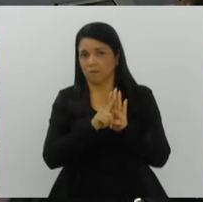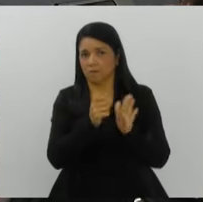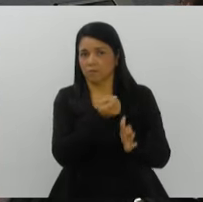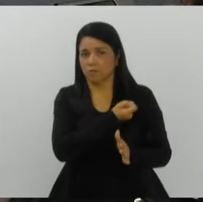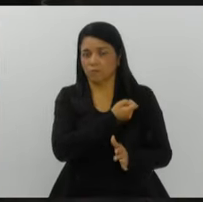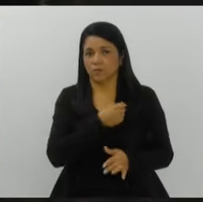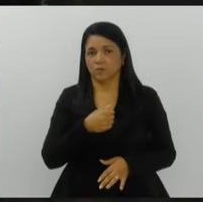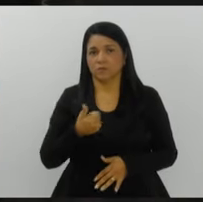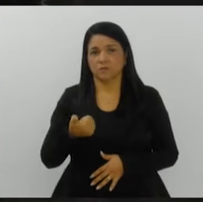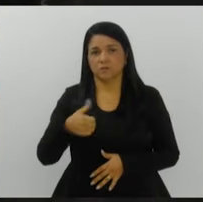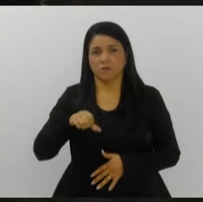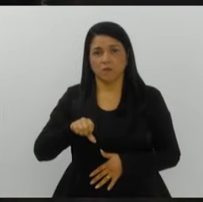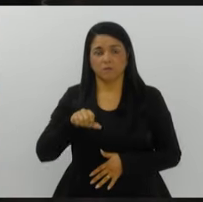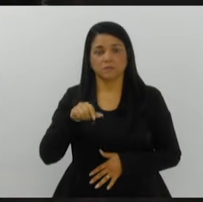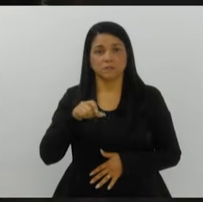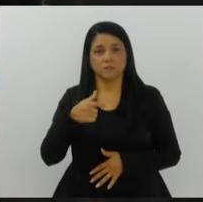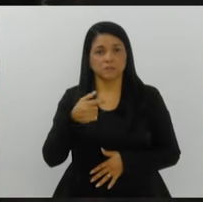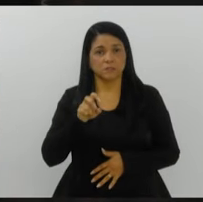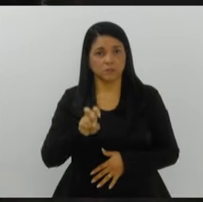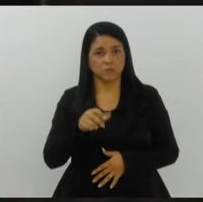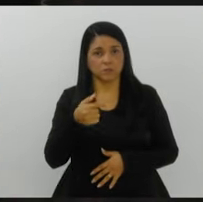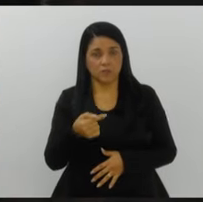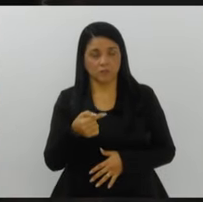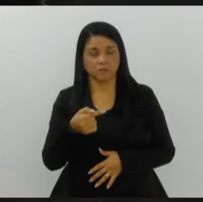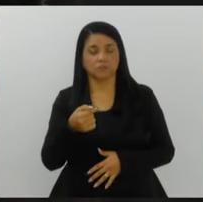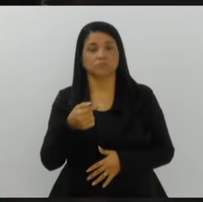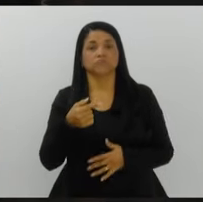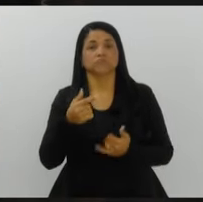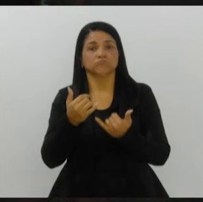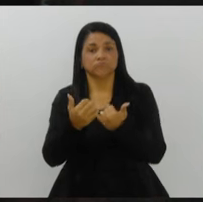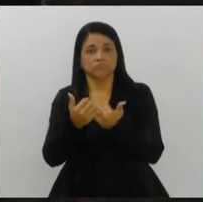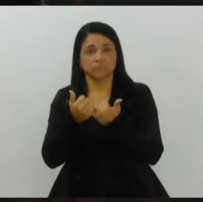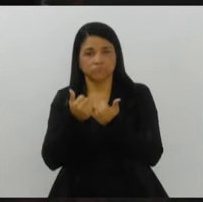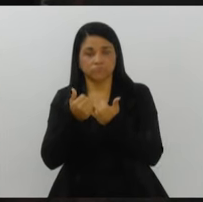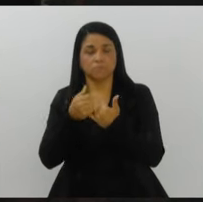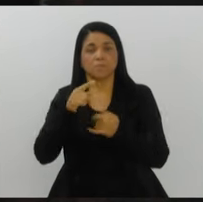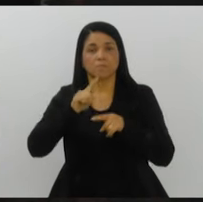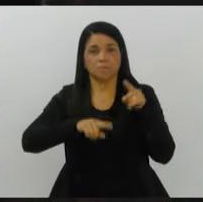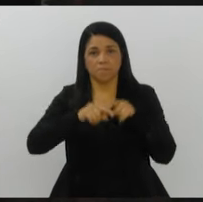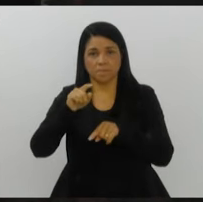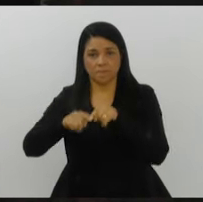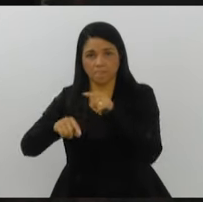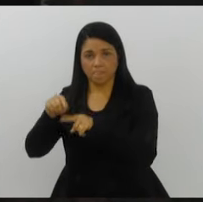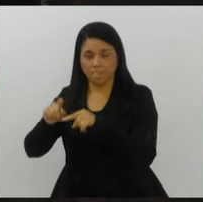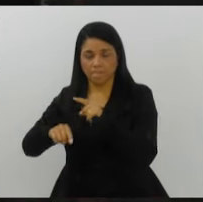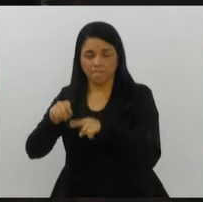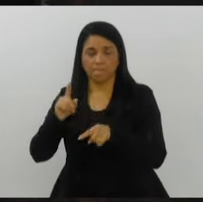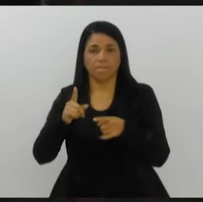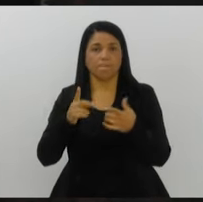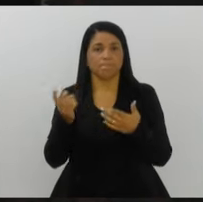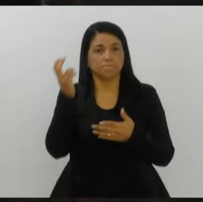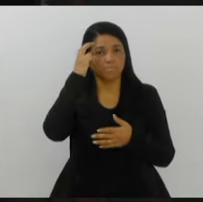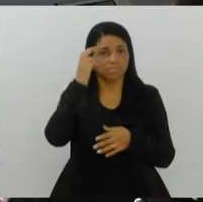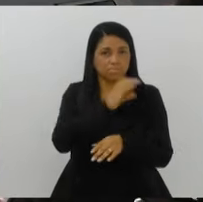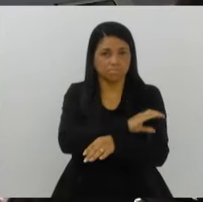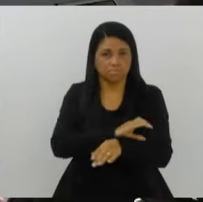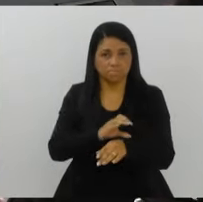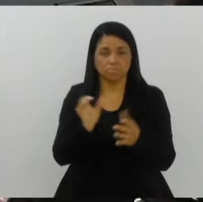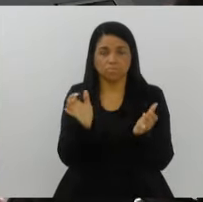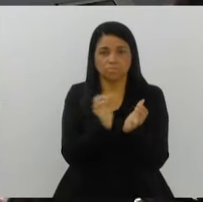Que declara patrimônio histórico, cultural e material do Estado do Rio de Janeiro, o grupo teatral entrou por uma